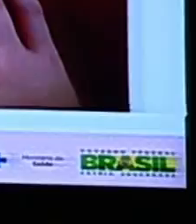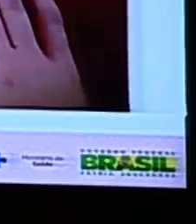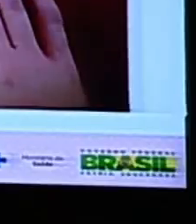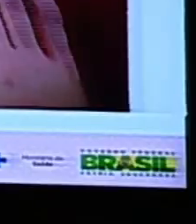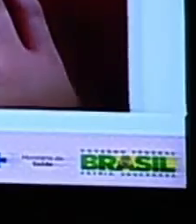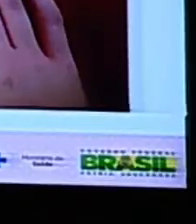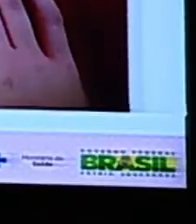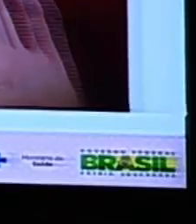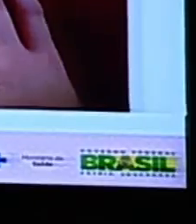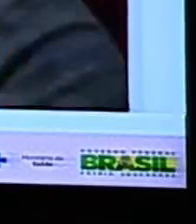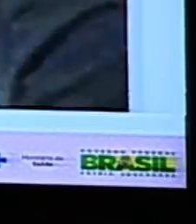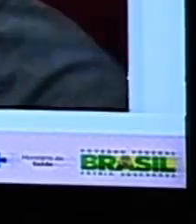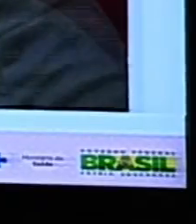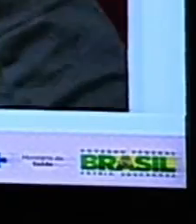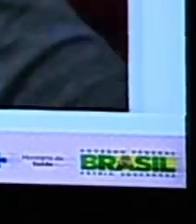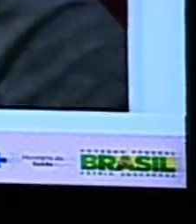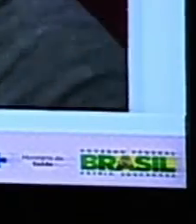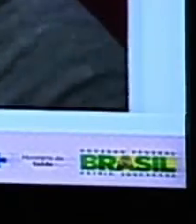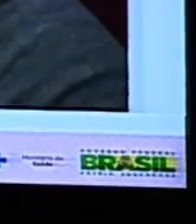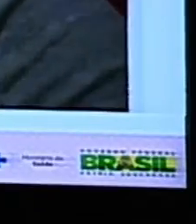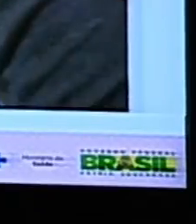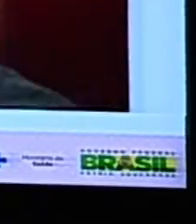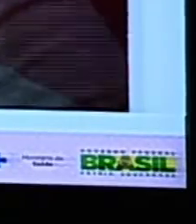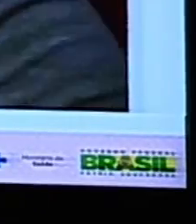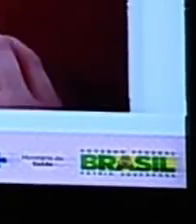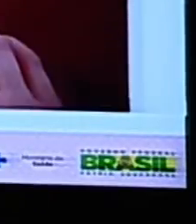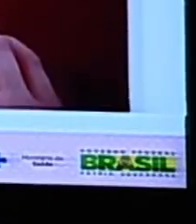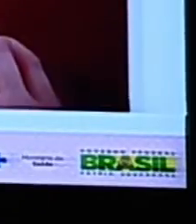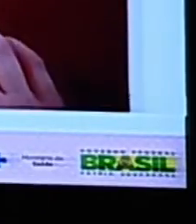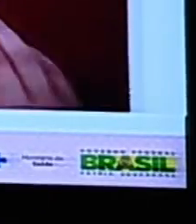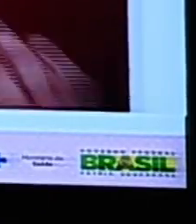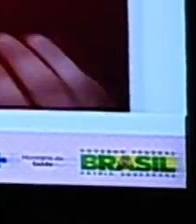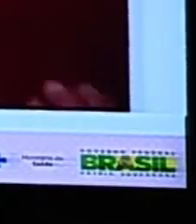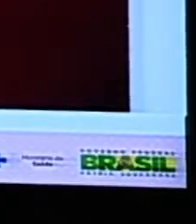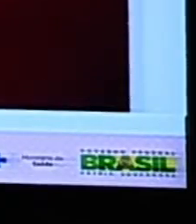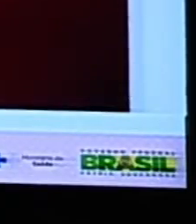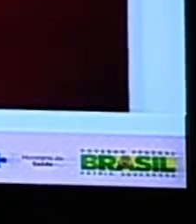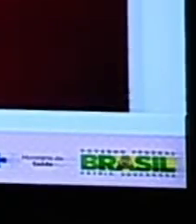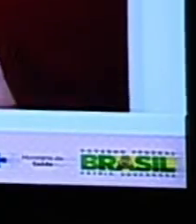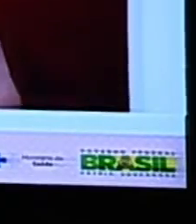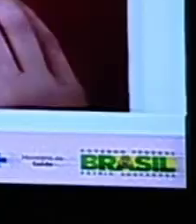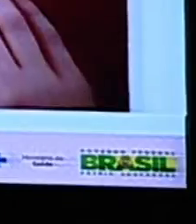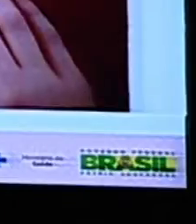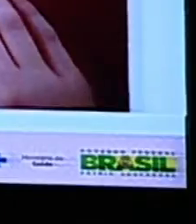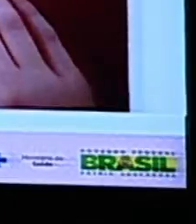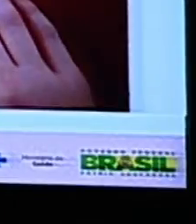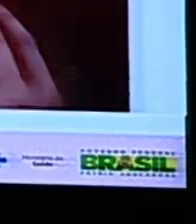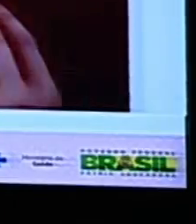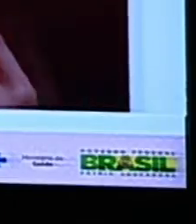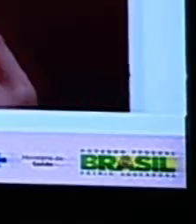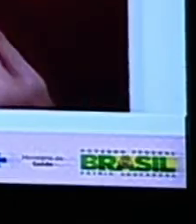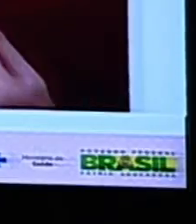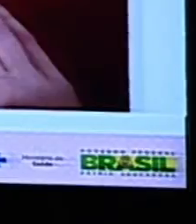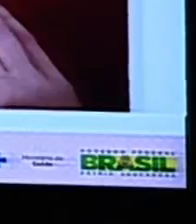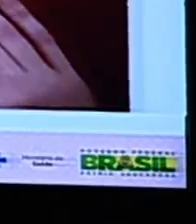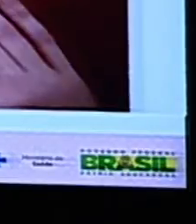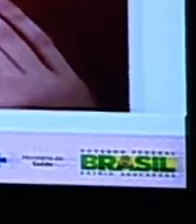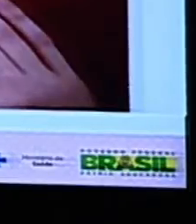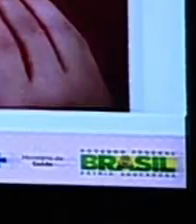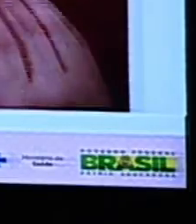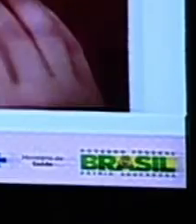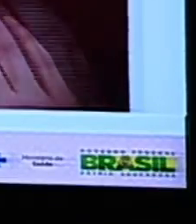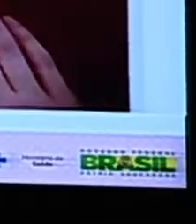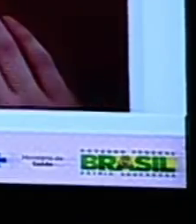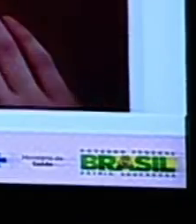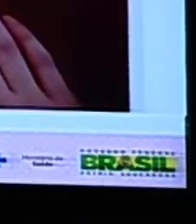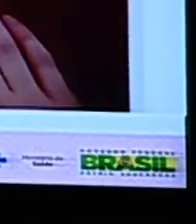aventura da vida o quanto antes. Forcei tanto que consegui. O problema é que fiz isso cedo demais. Não